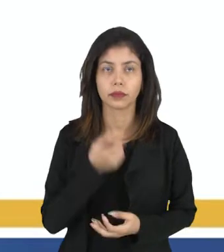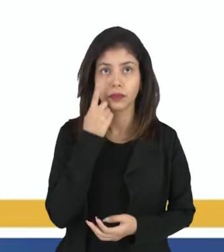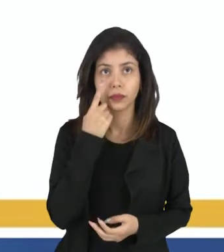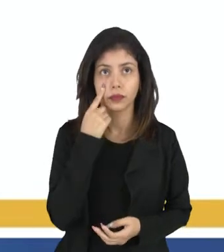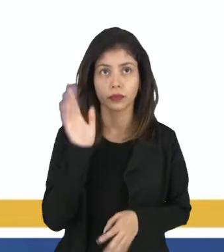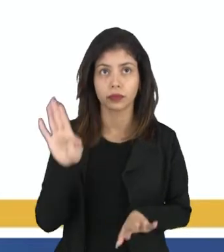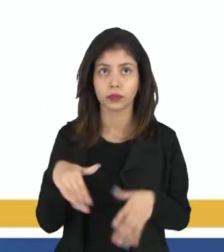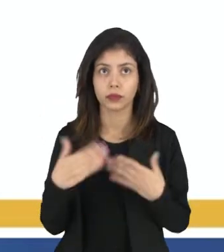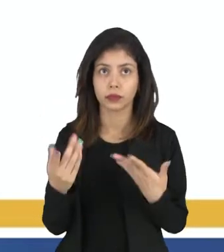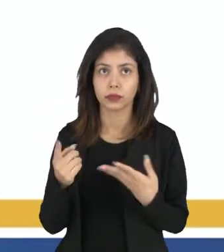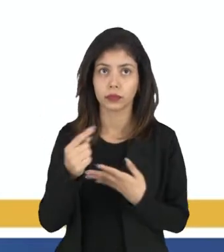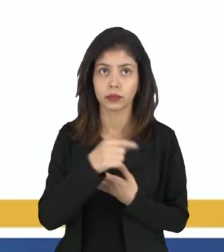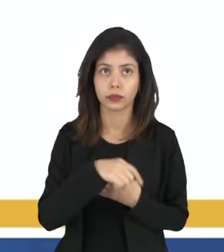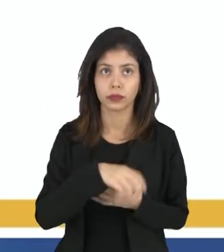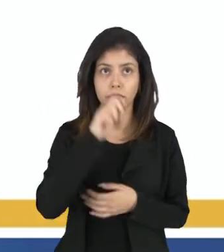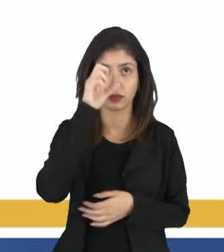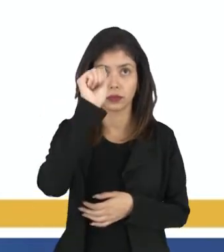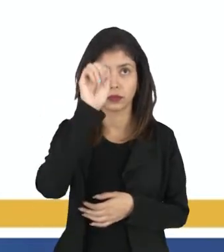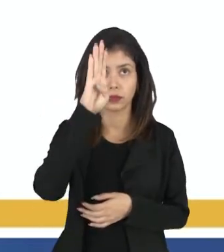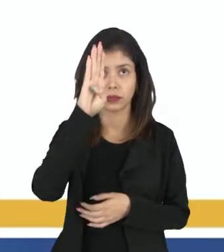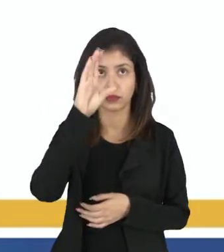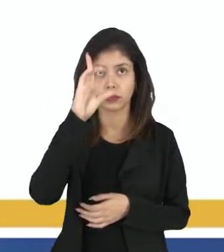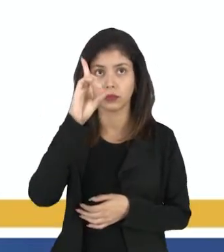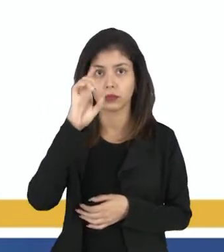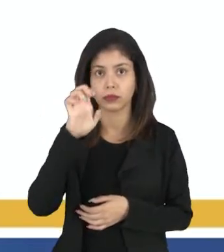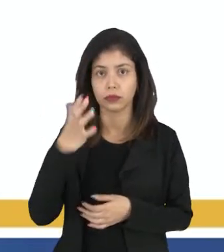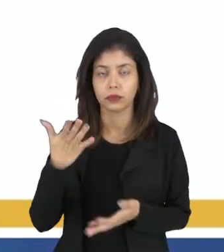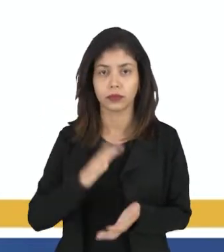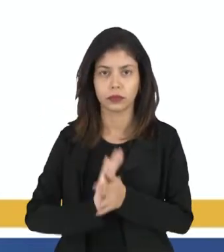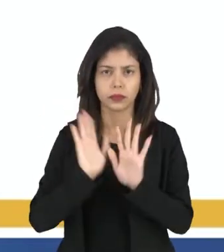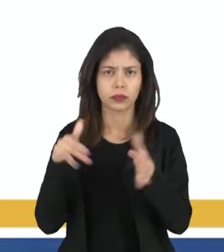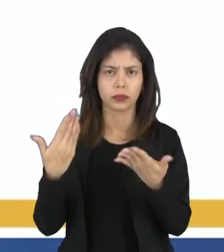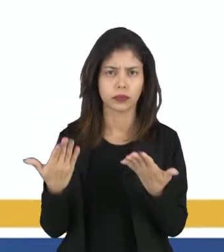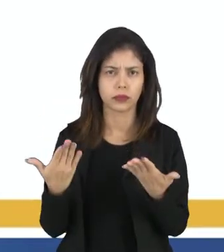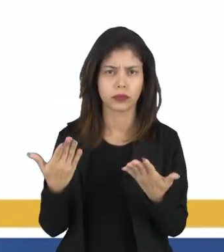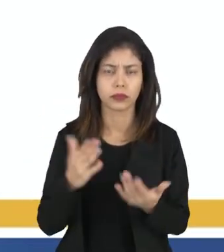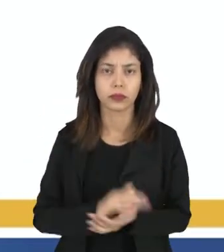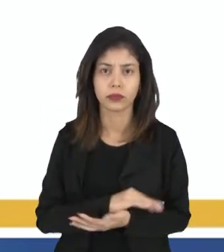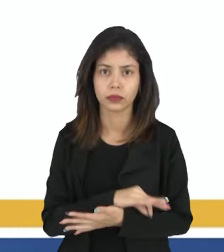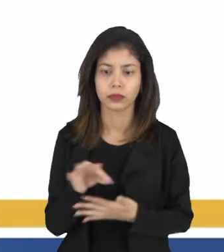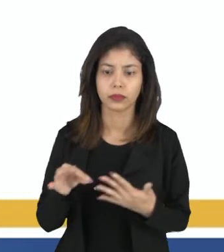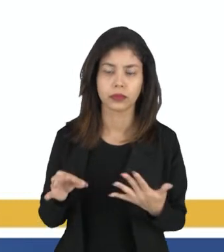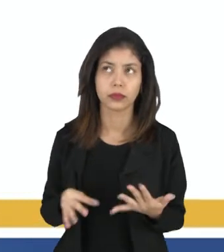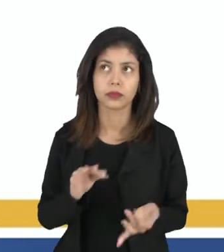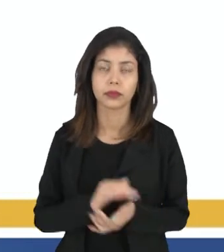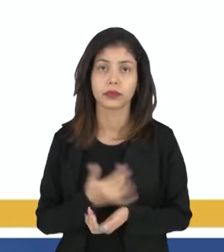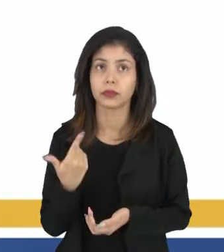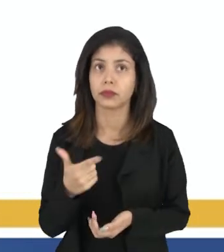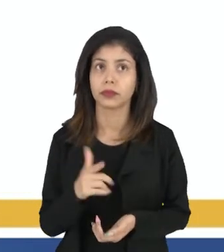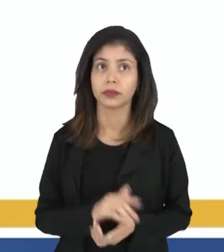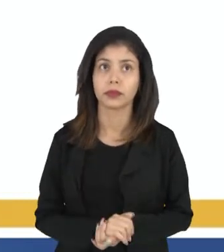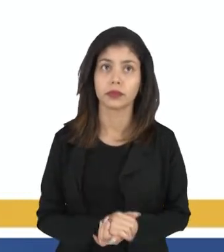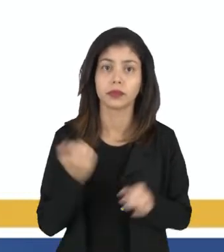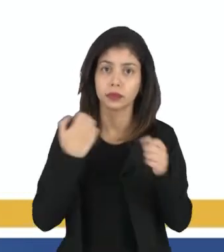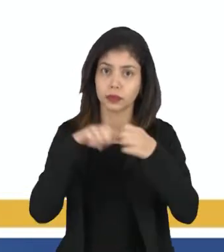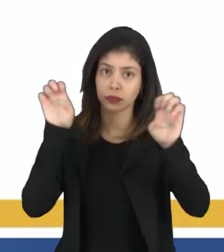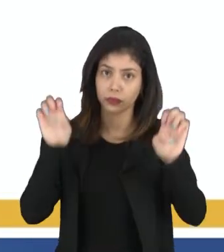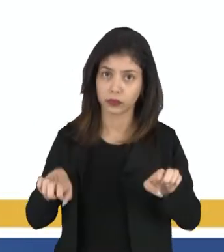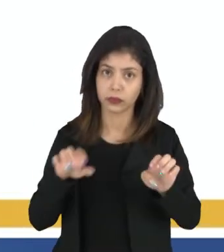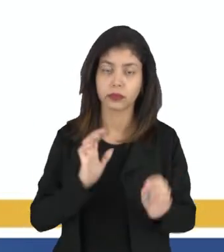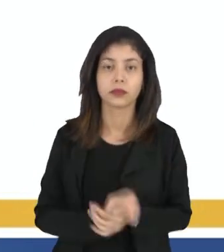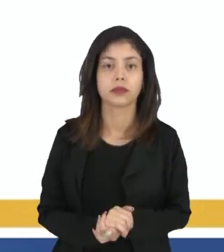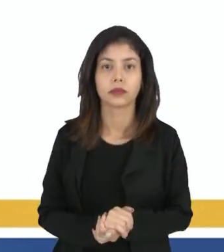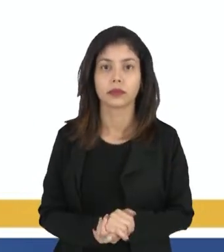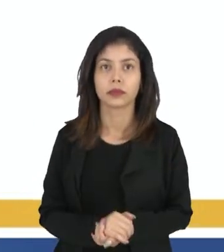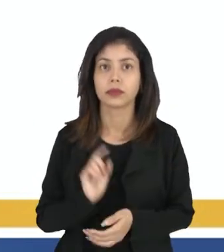Me digam qual dessas 5 frases não está no present perfect. Lembrando que a estrutura do